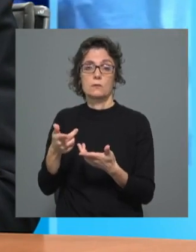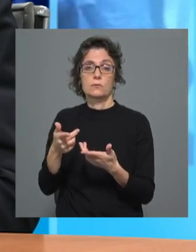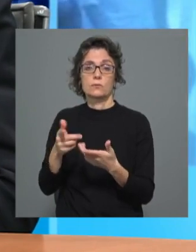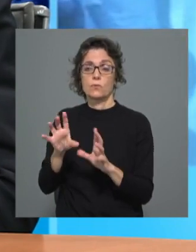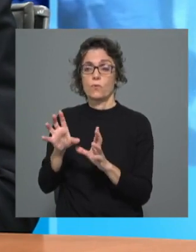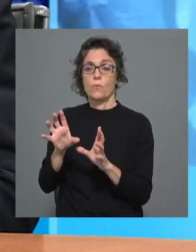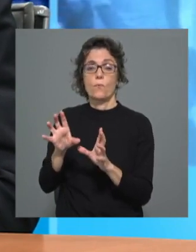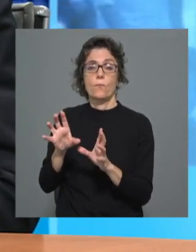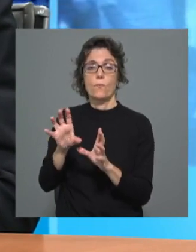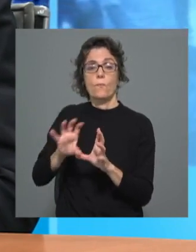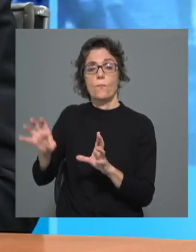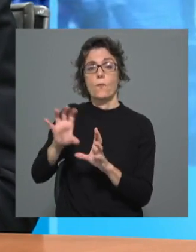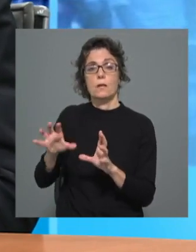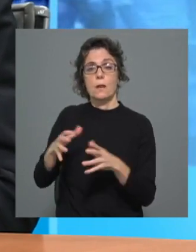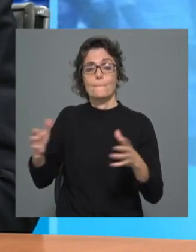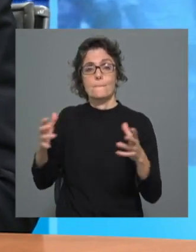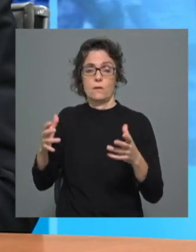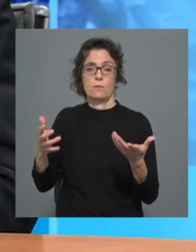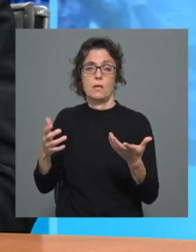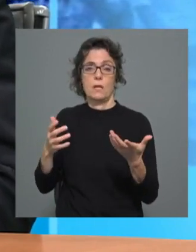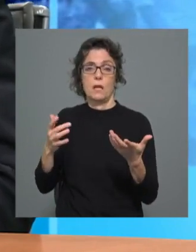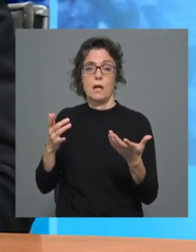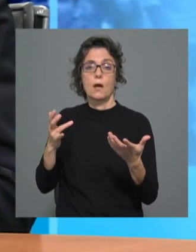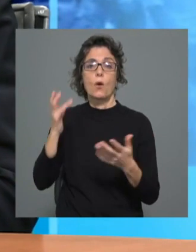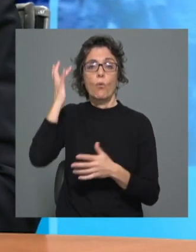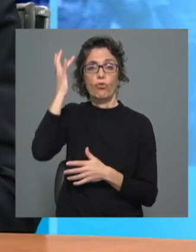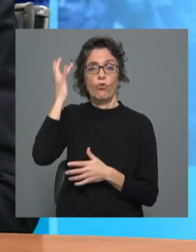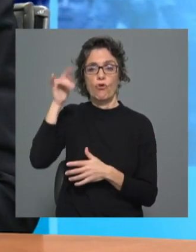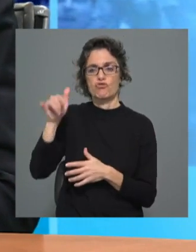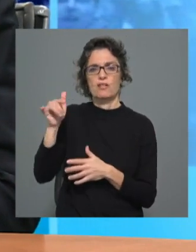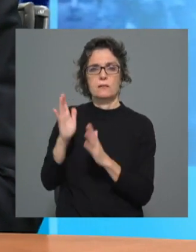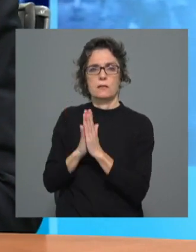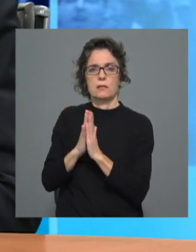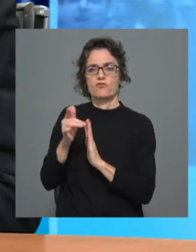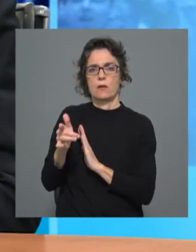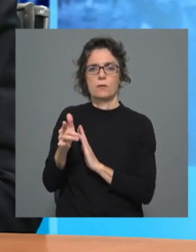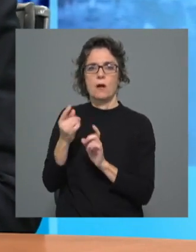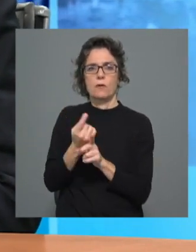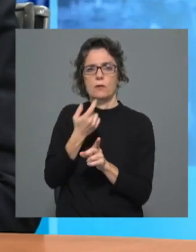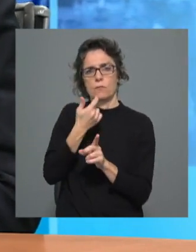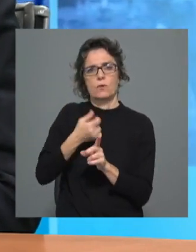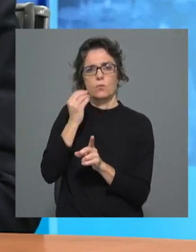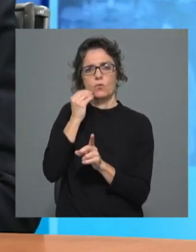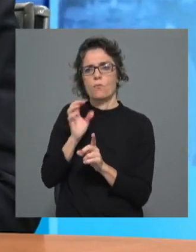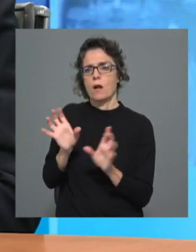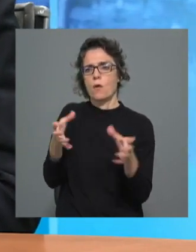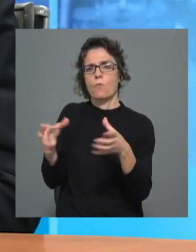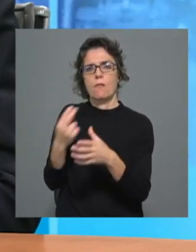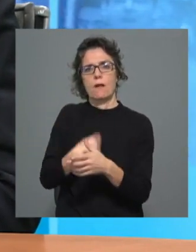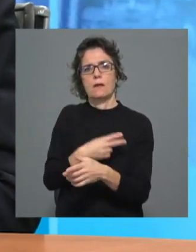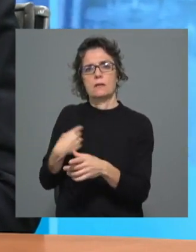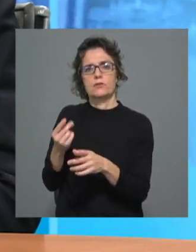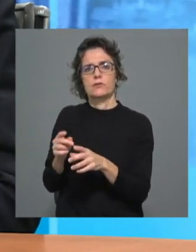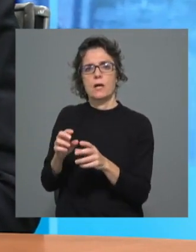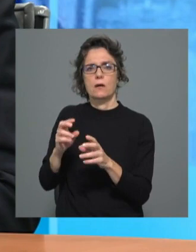maioria ortodoxa, como é que se estabelece, ou como é que, eventualmente, as comunidades cristãs, de um lado e